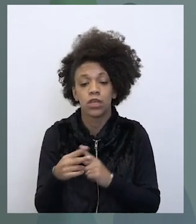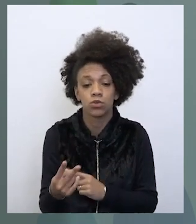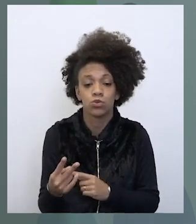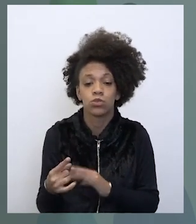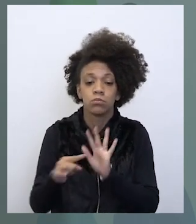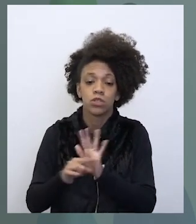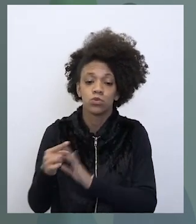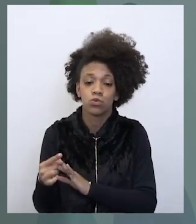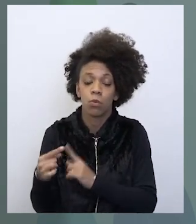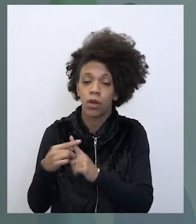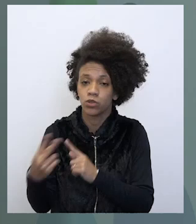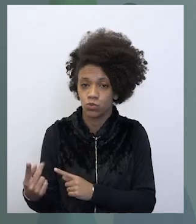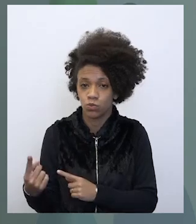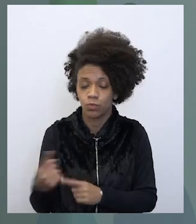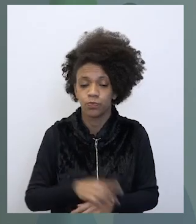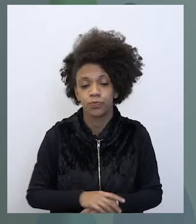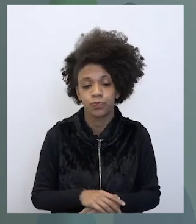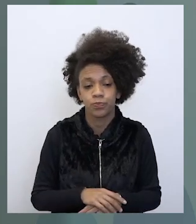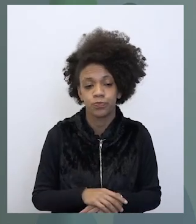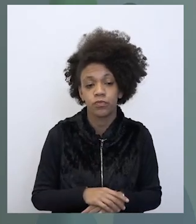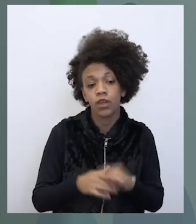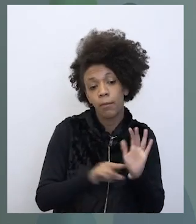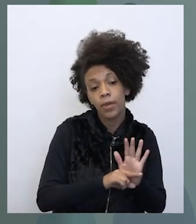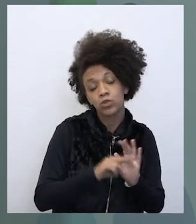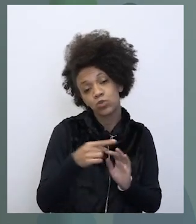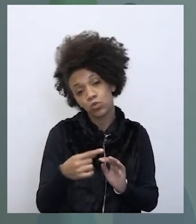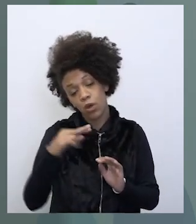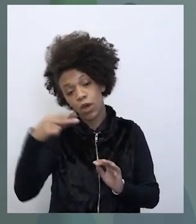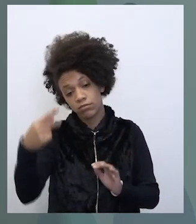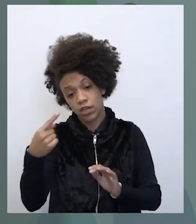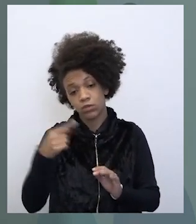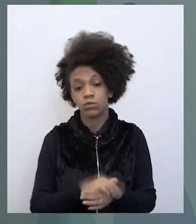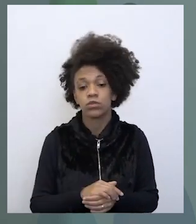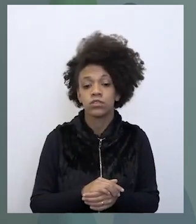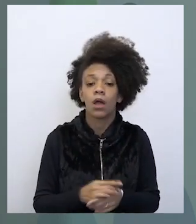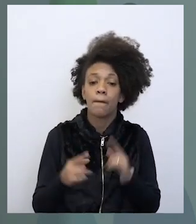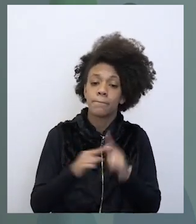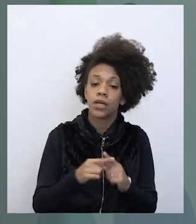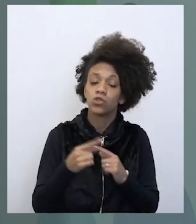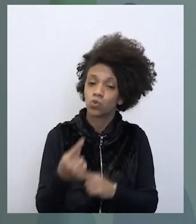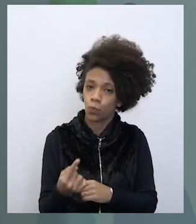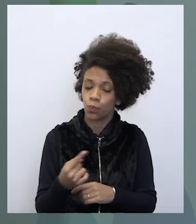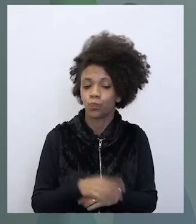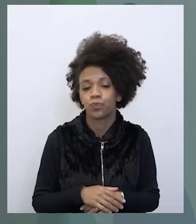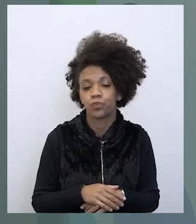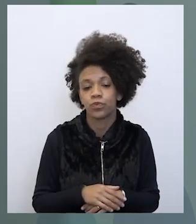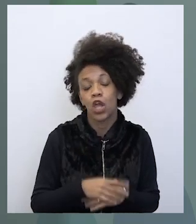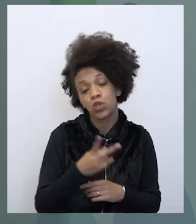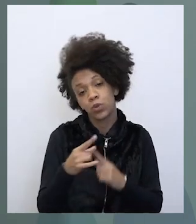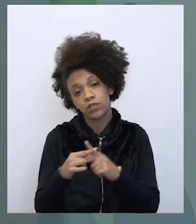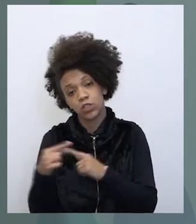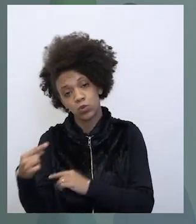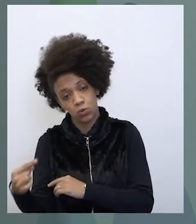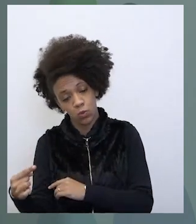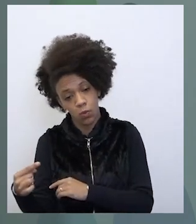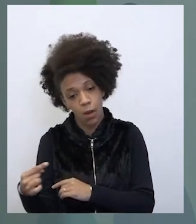menos 1, mais 1. Menos 1 ao quadrado é menos 1 vezes menos 1. Vai dar mais 1 vezes 1, 1. 2 vezes menos